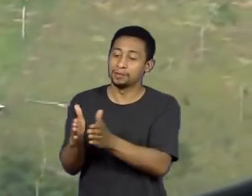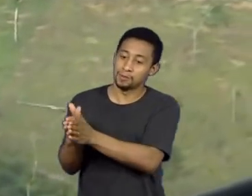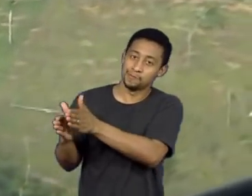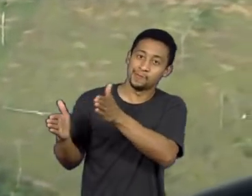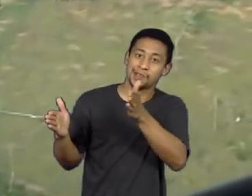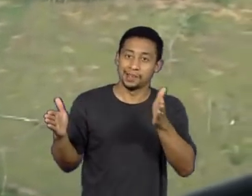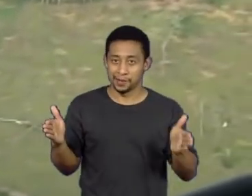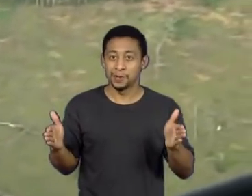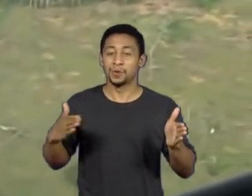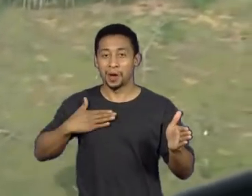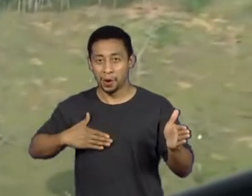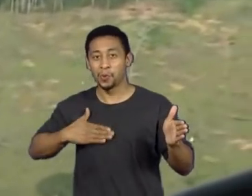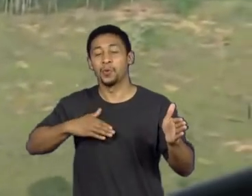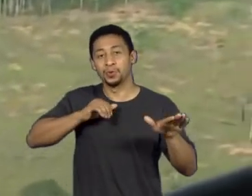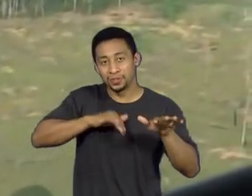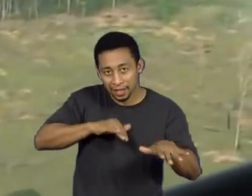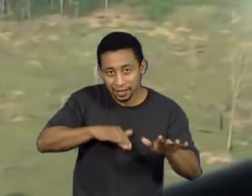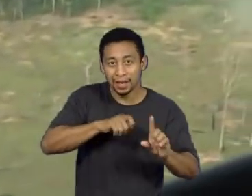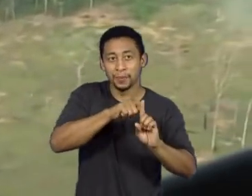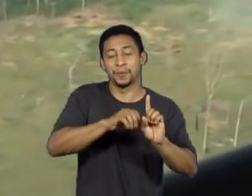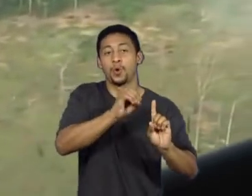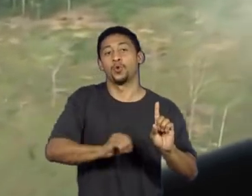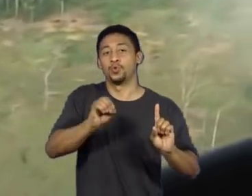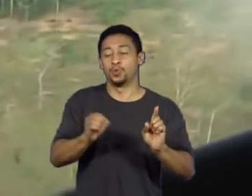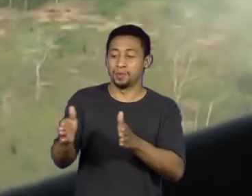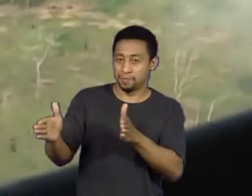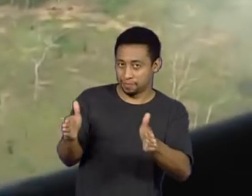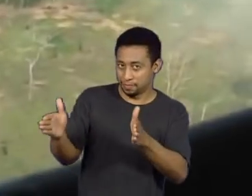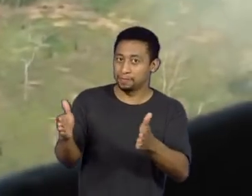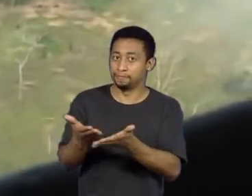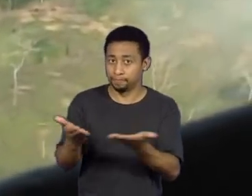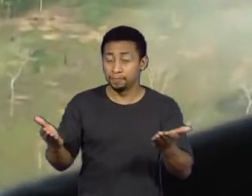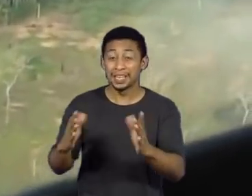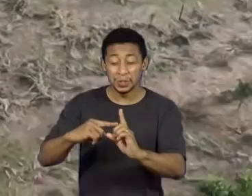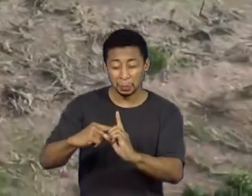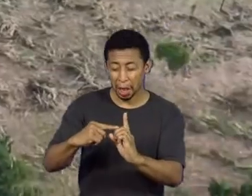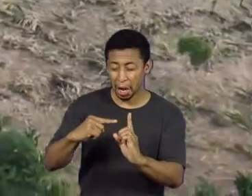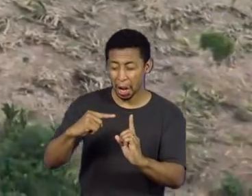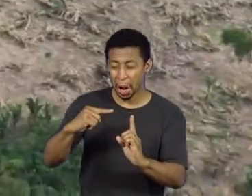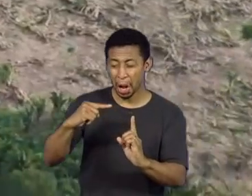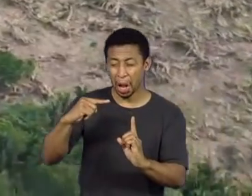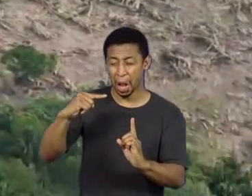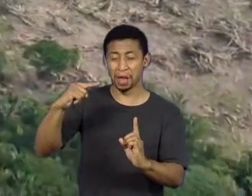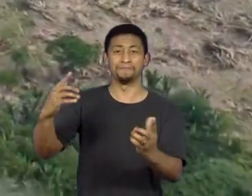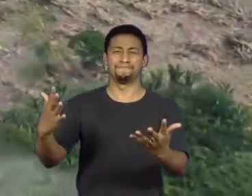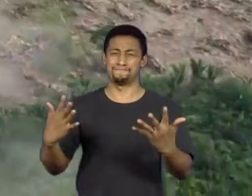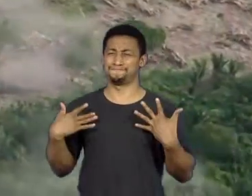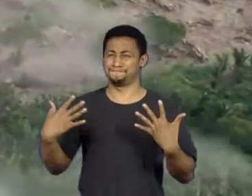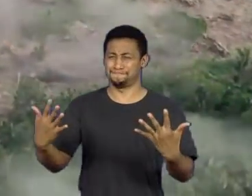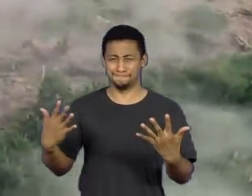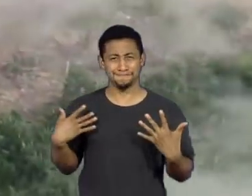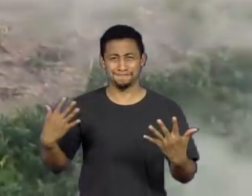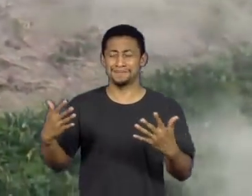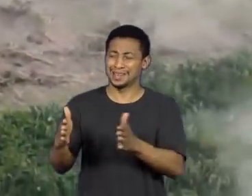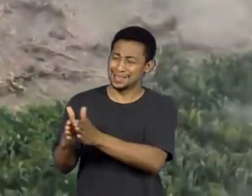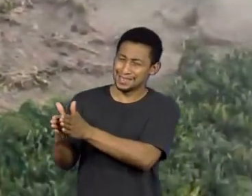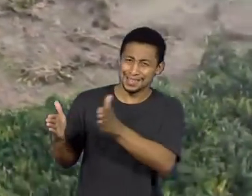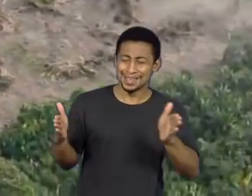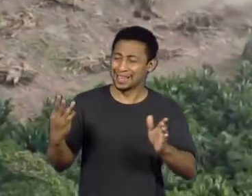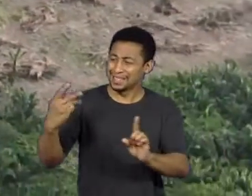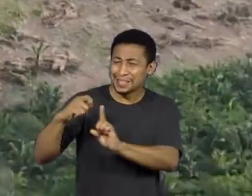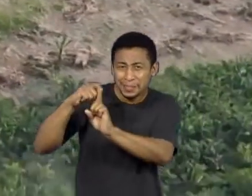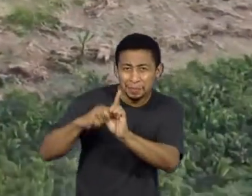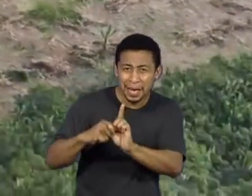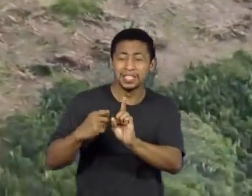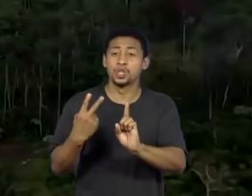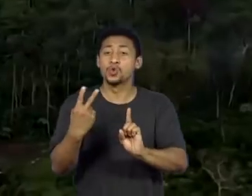nesses meses de agosto, setembro, outubro. Mas a temperatura aumentou muito mais. Nesses 3 meses ela